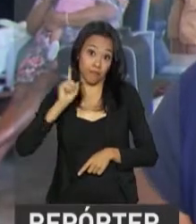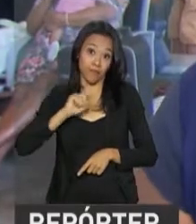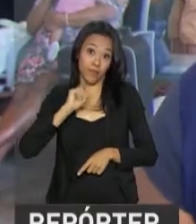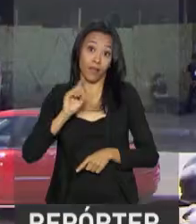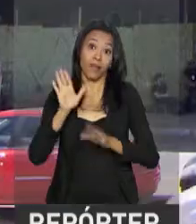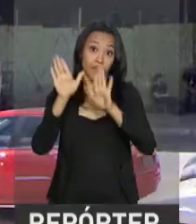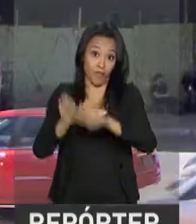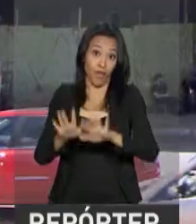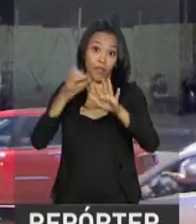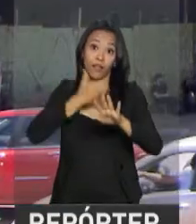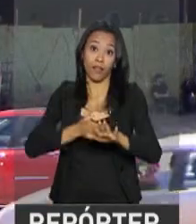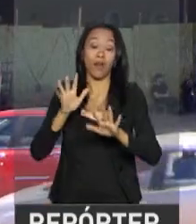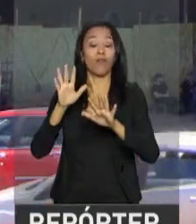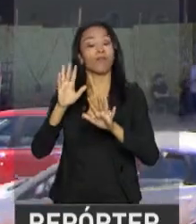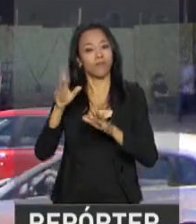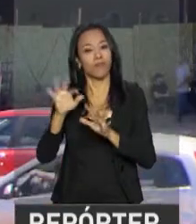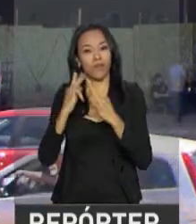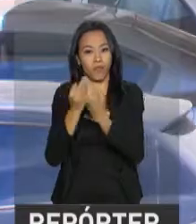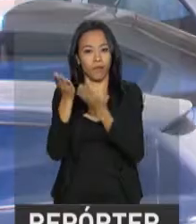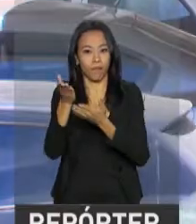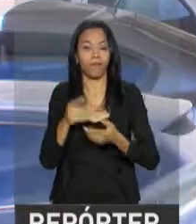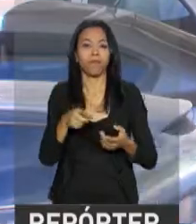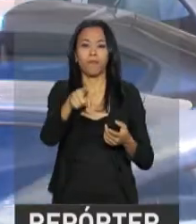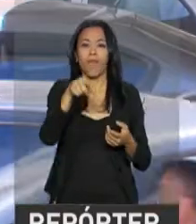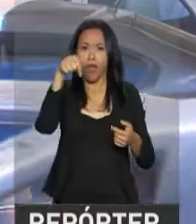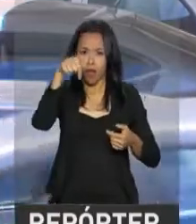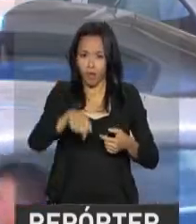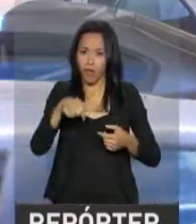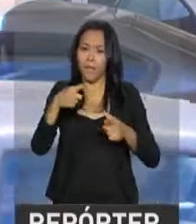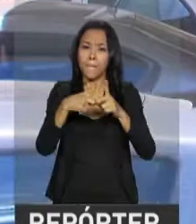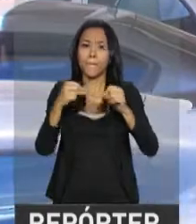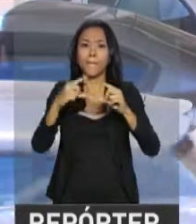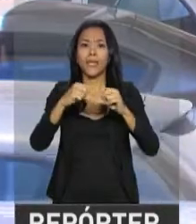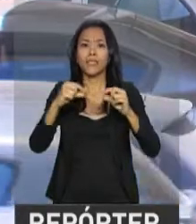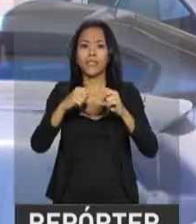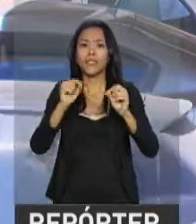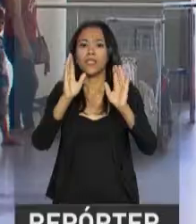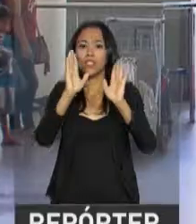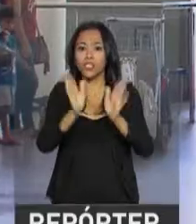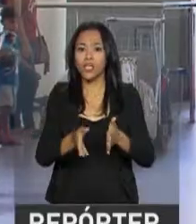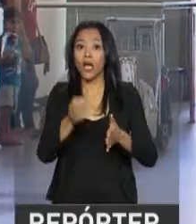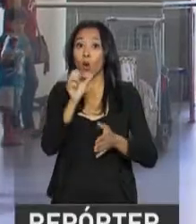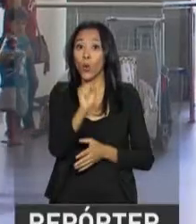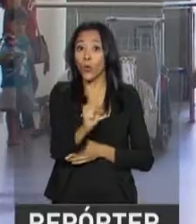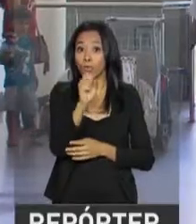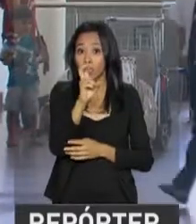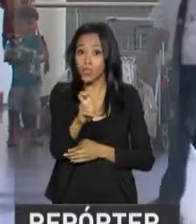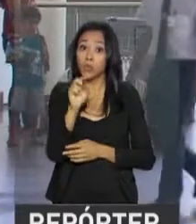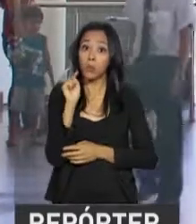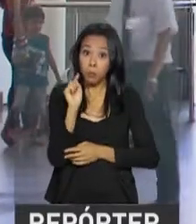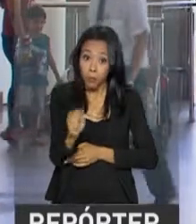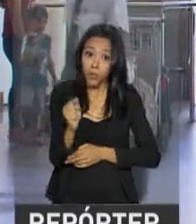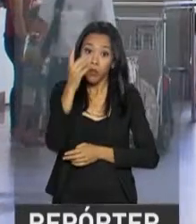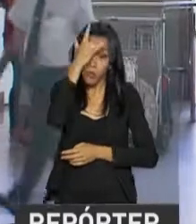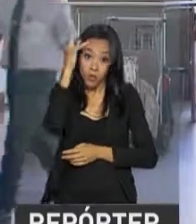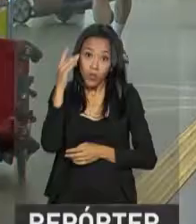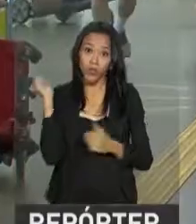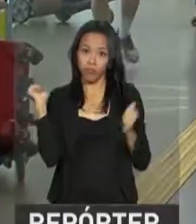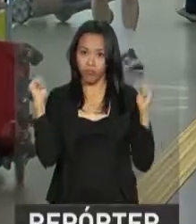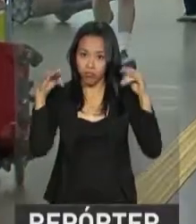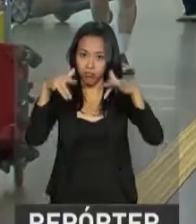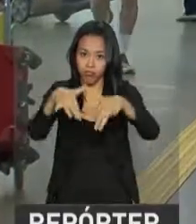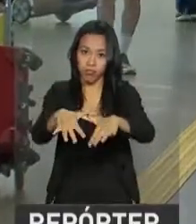ano novo só na rodoviária interestadual de brasília devem passar mais de 85 mil pessoas no feriado de natal